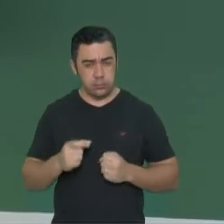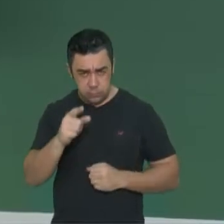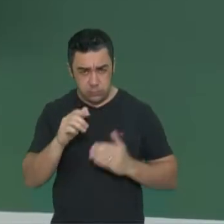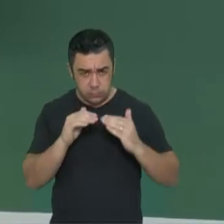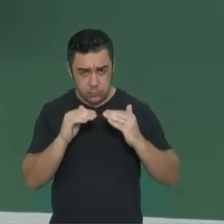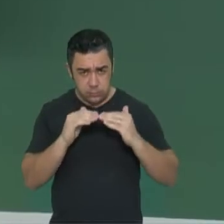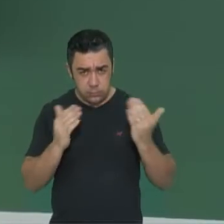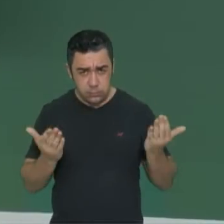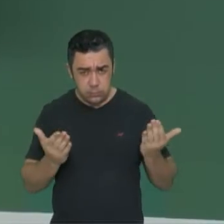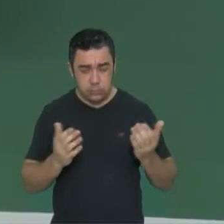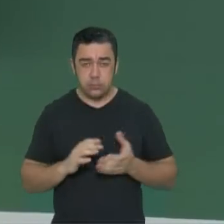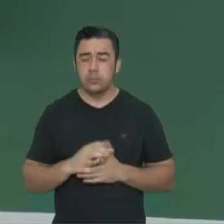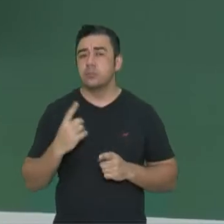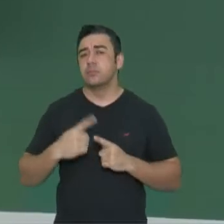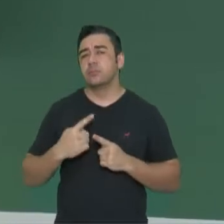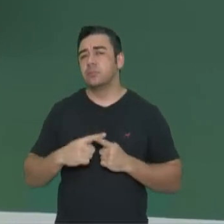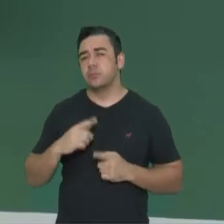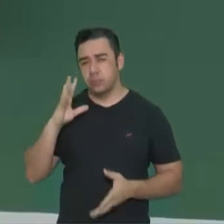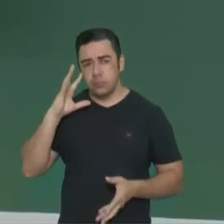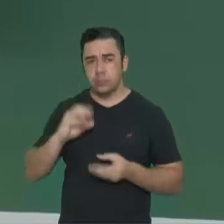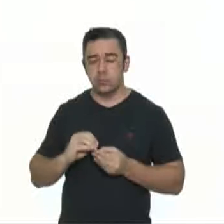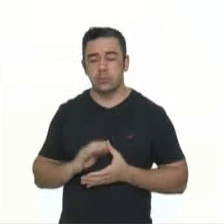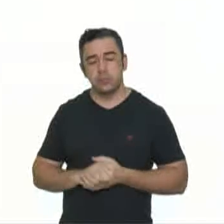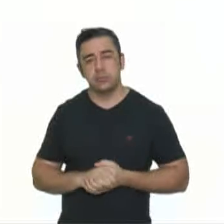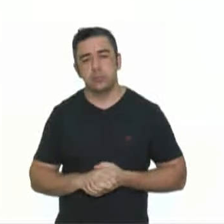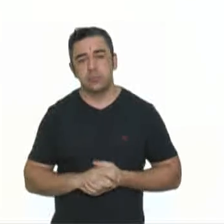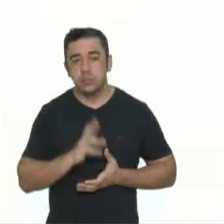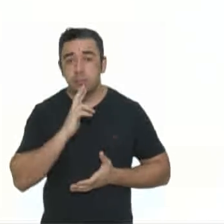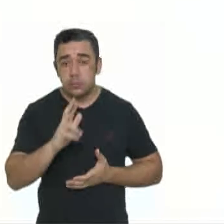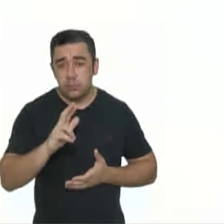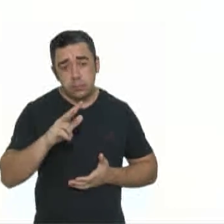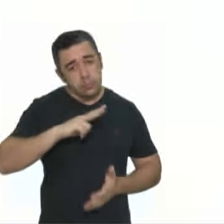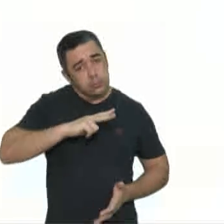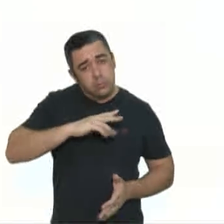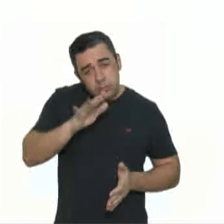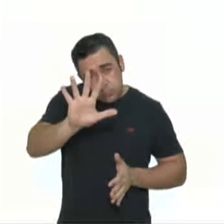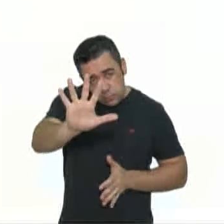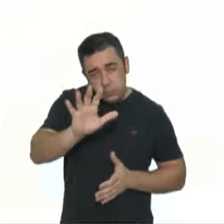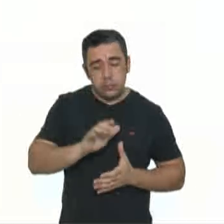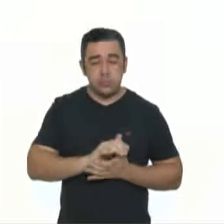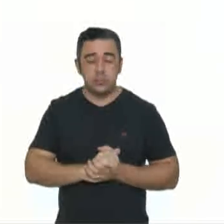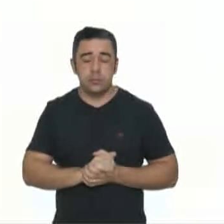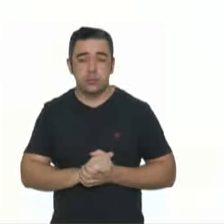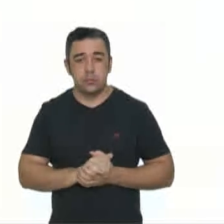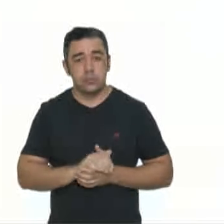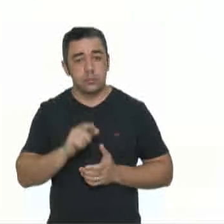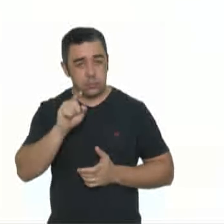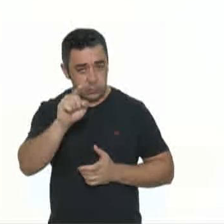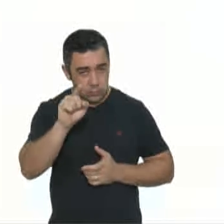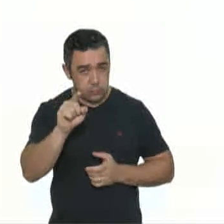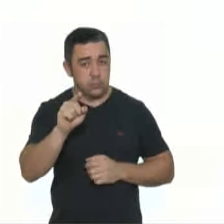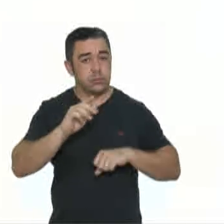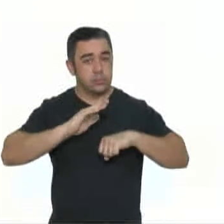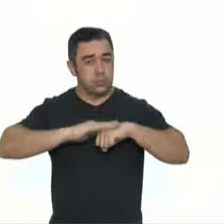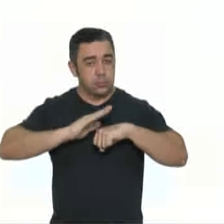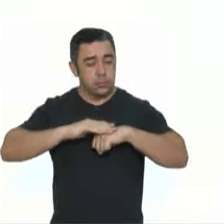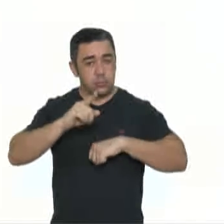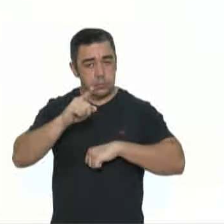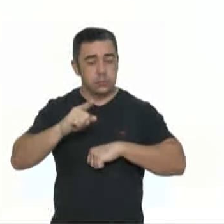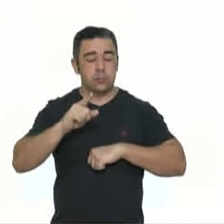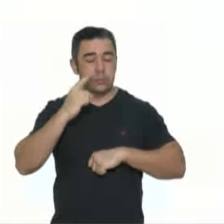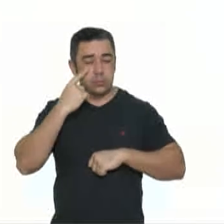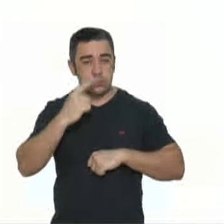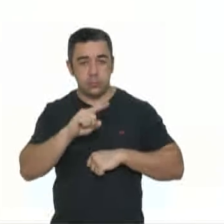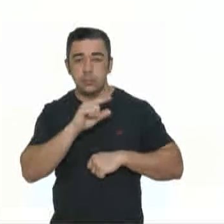ele? Por que se chega a esse entendimento? Ó, resposta é pessoal aqui, certo? Espera-se que você, aluno, reconheça